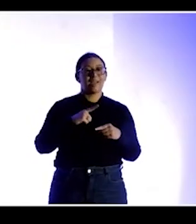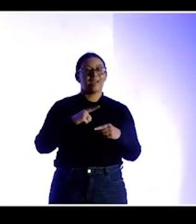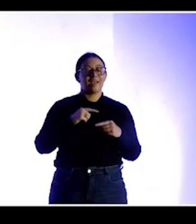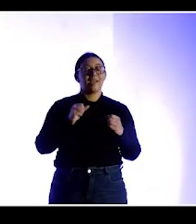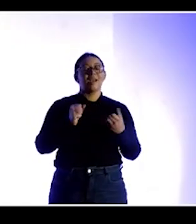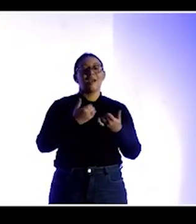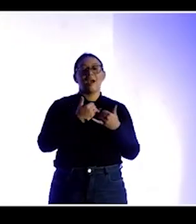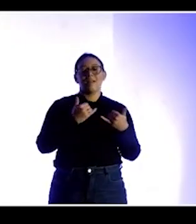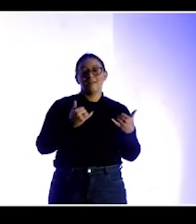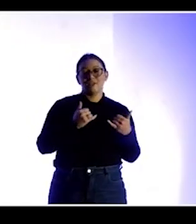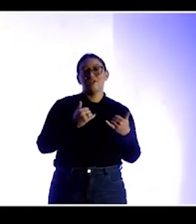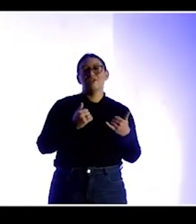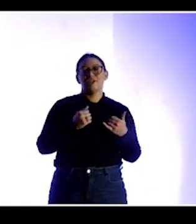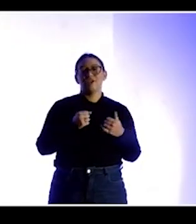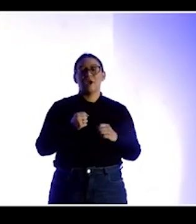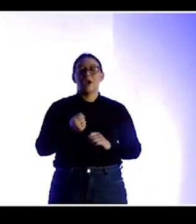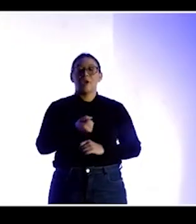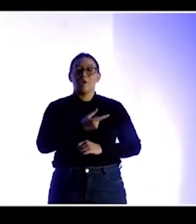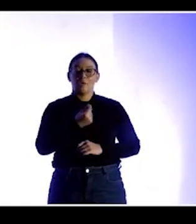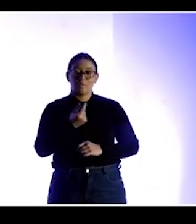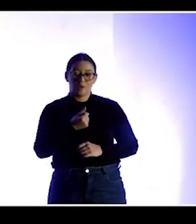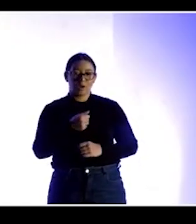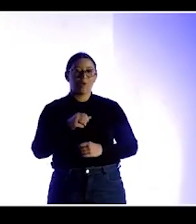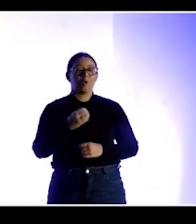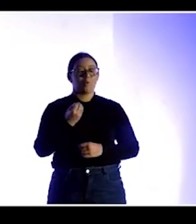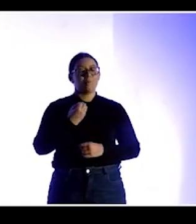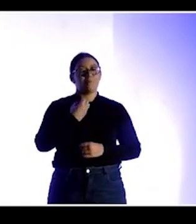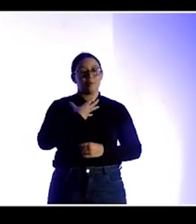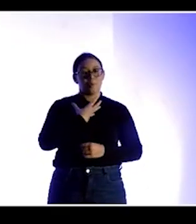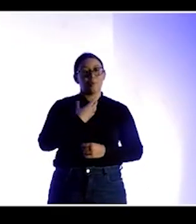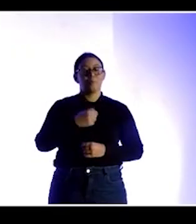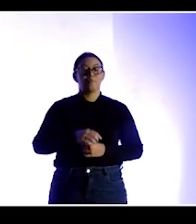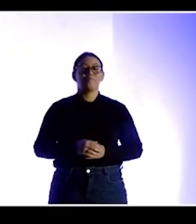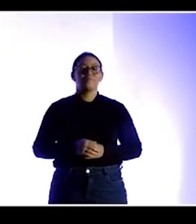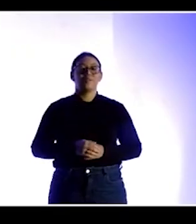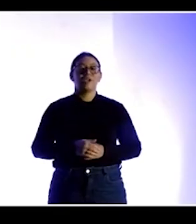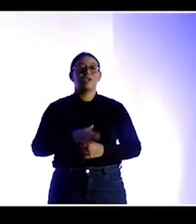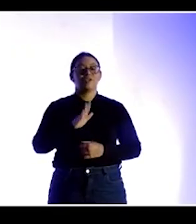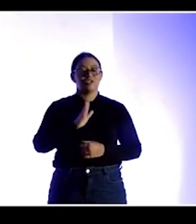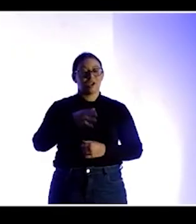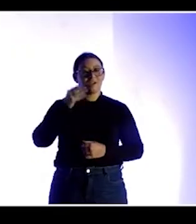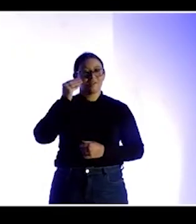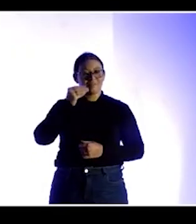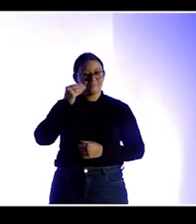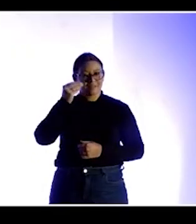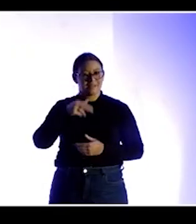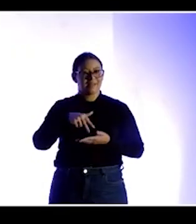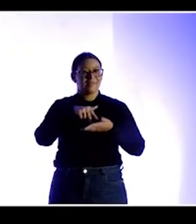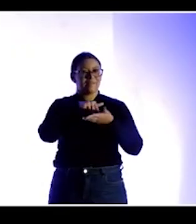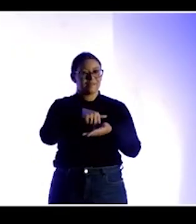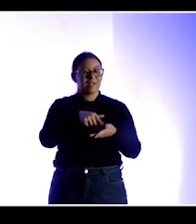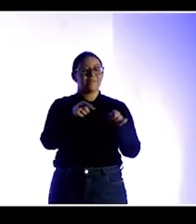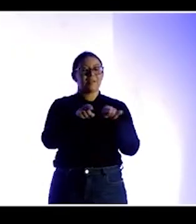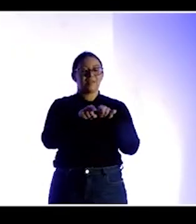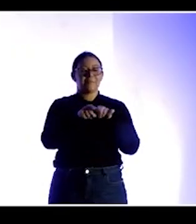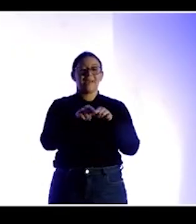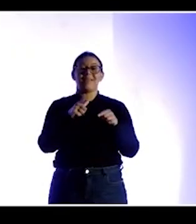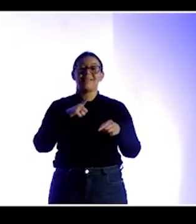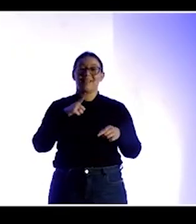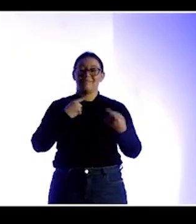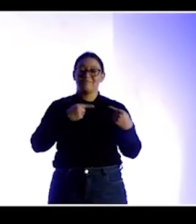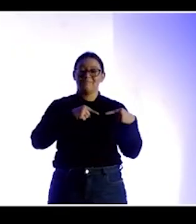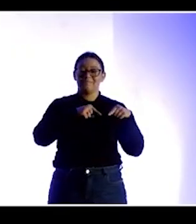custo, temos um mercado de energia muito bem estabelecido e temos rotas para a Europa para exportar esse